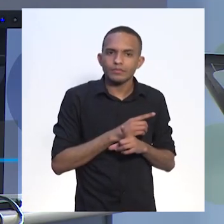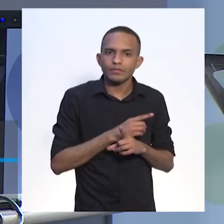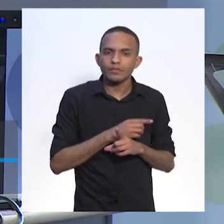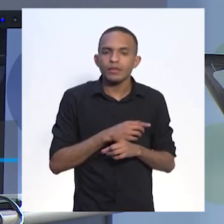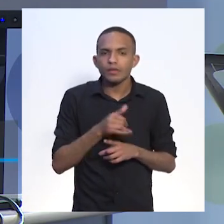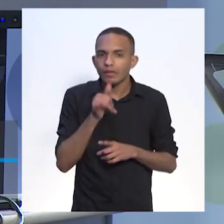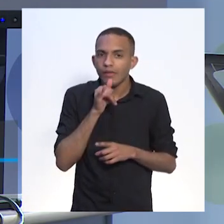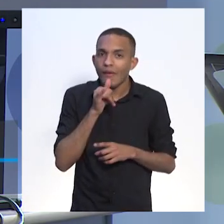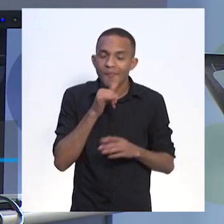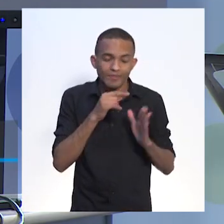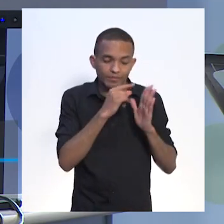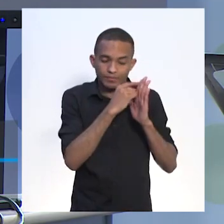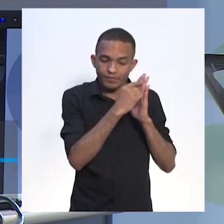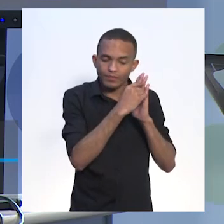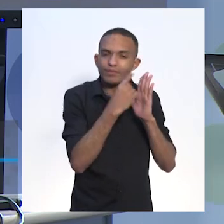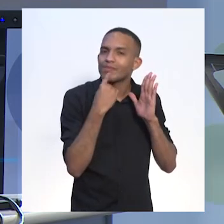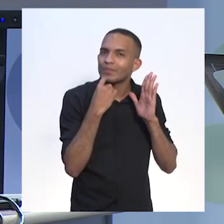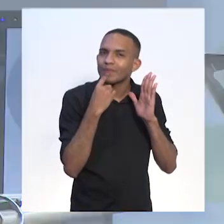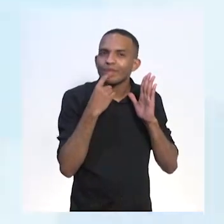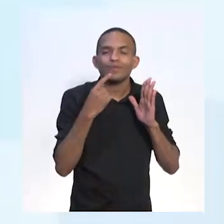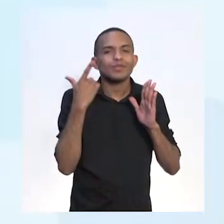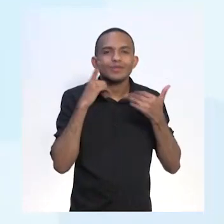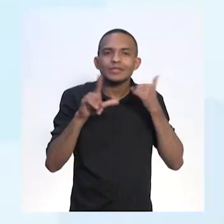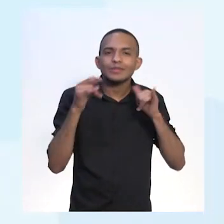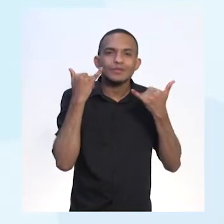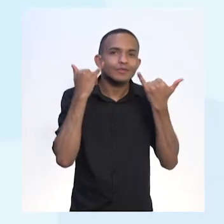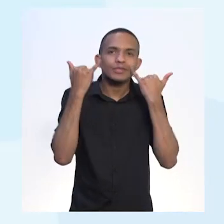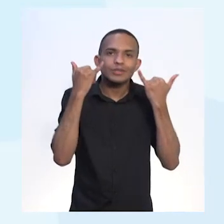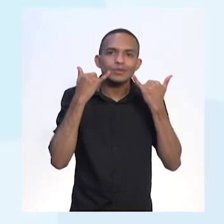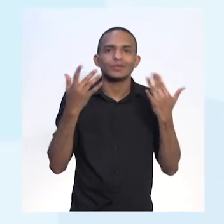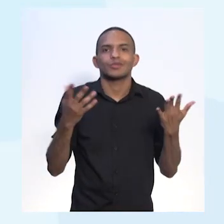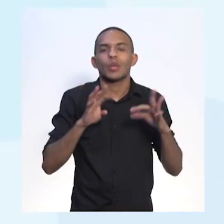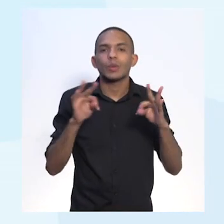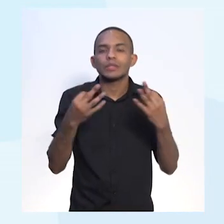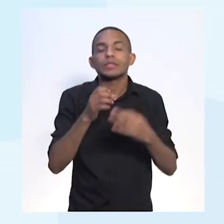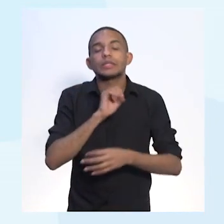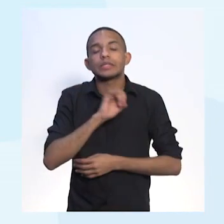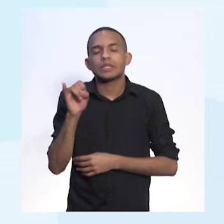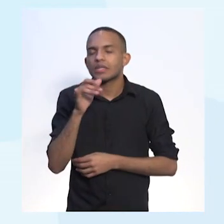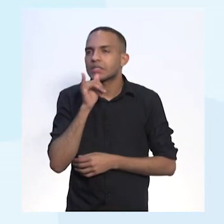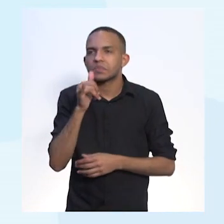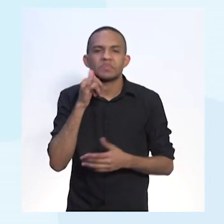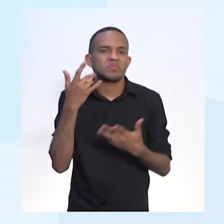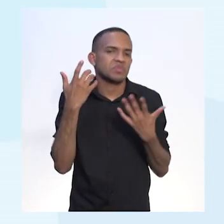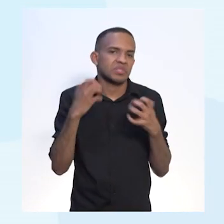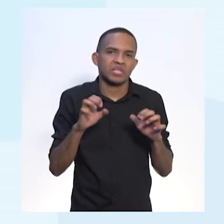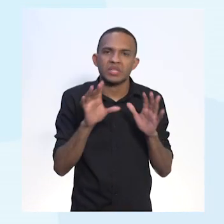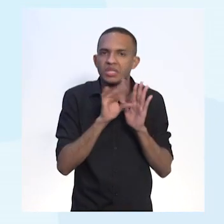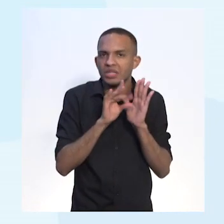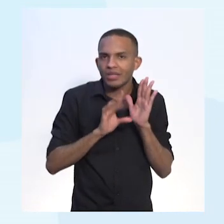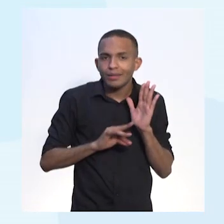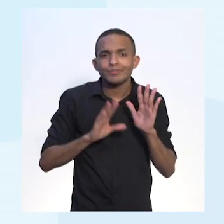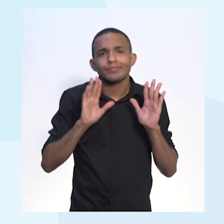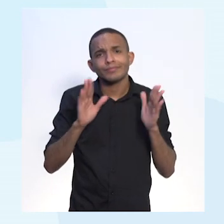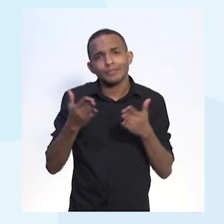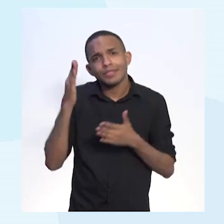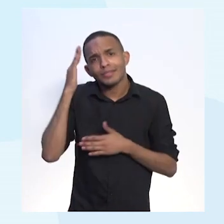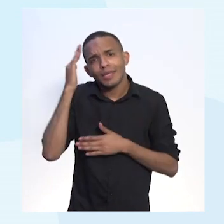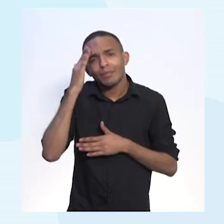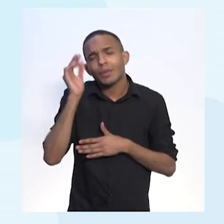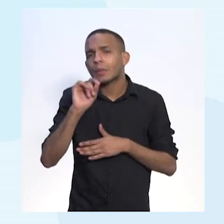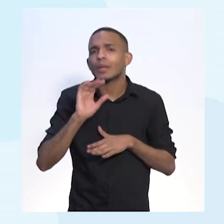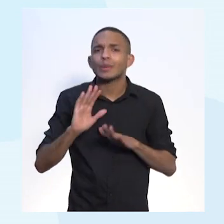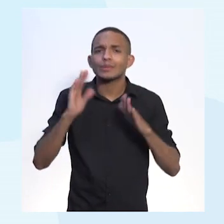Andréia, nós conseguimos todas essas informações. Então, assim, se eu não quisesse mais detalhes, isso aqui eu já entendi o que aconteceu